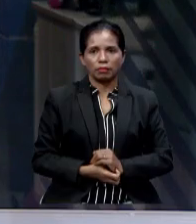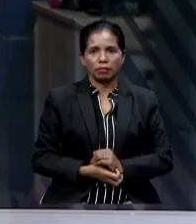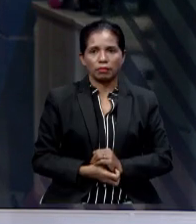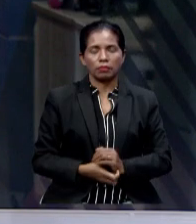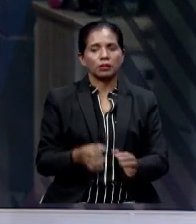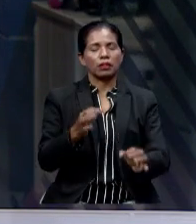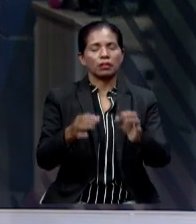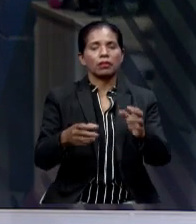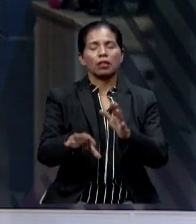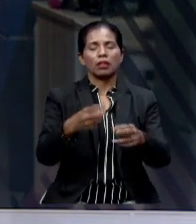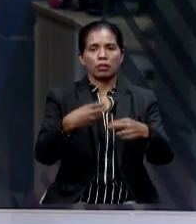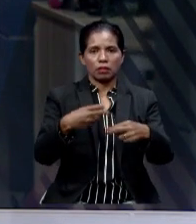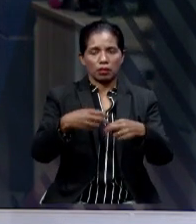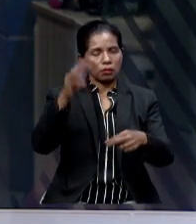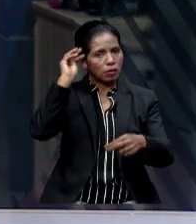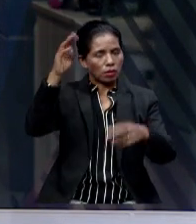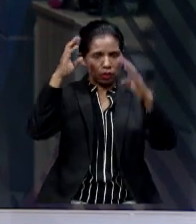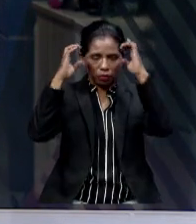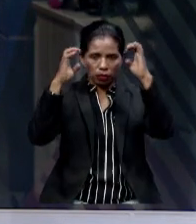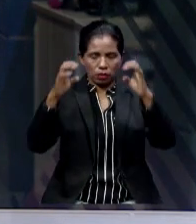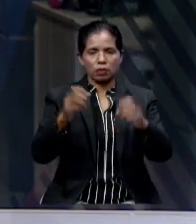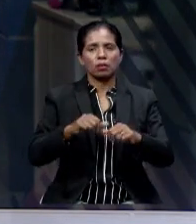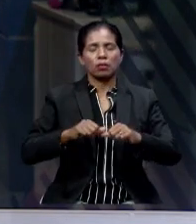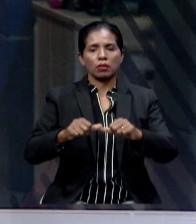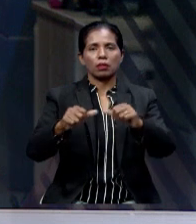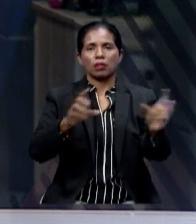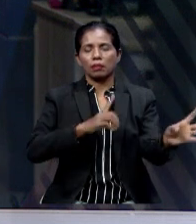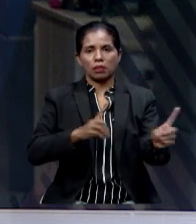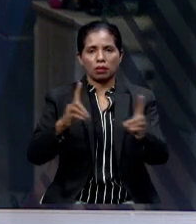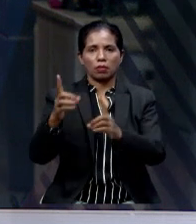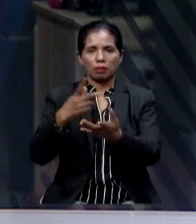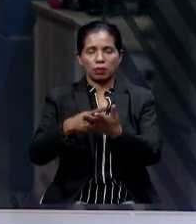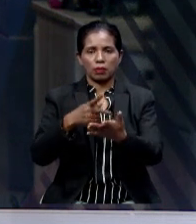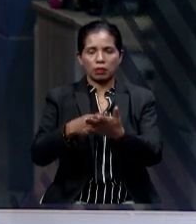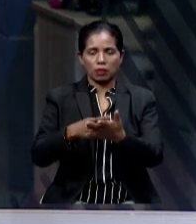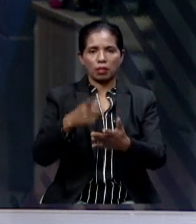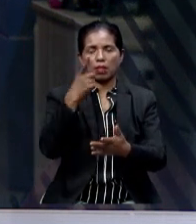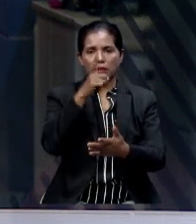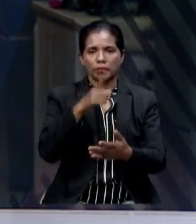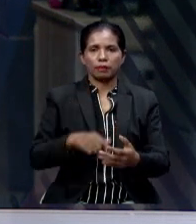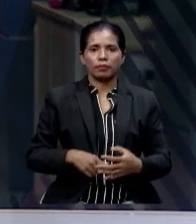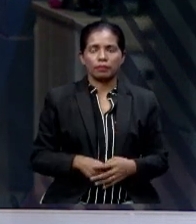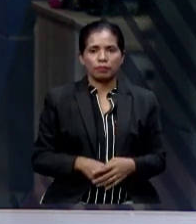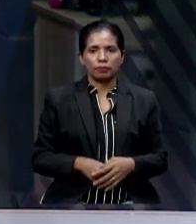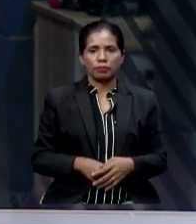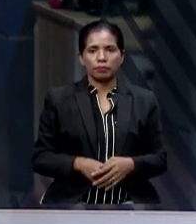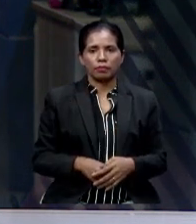Mas que retam crítica, meu bem, Ministério da Educação se continua e implementa o projeto Lian Materna.